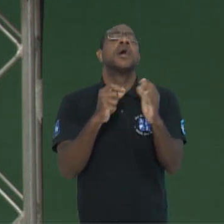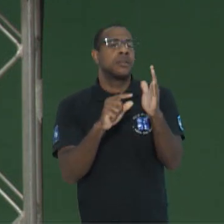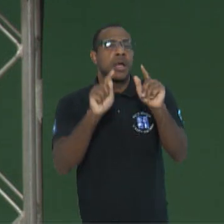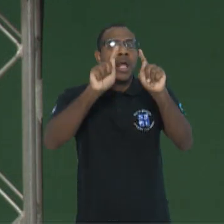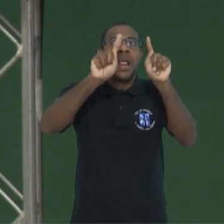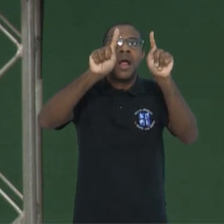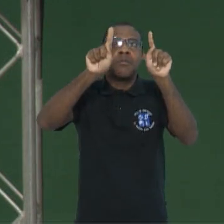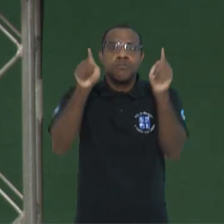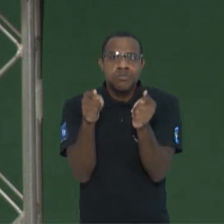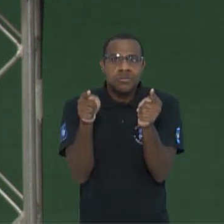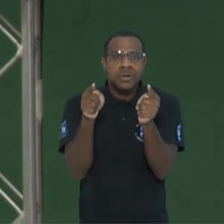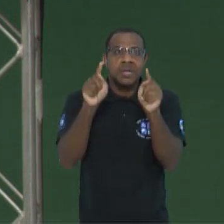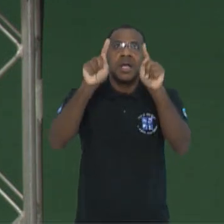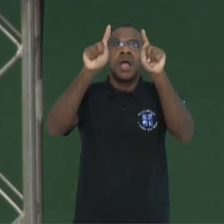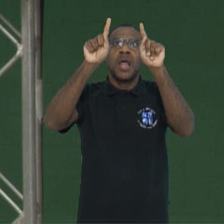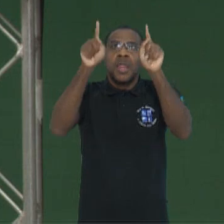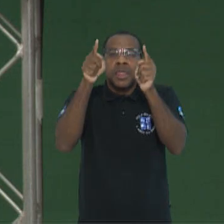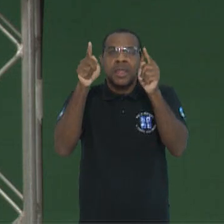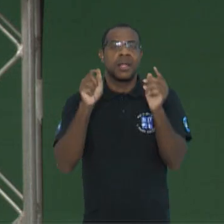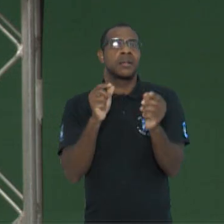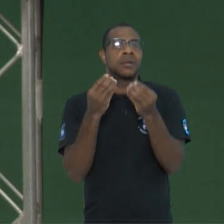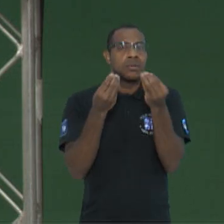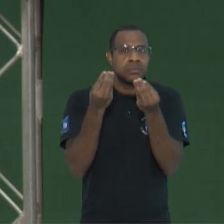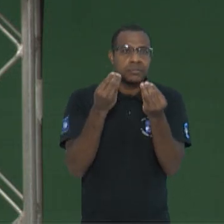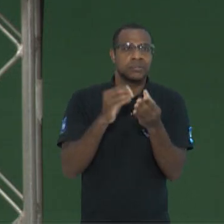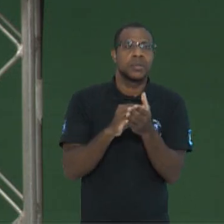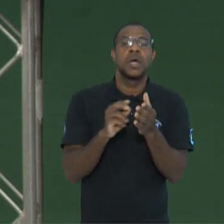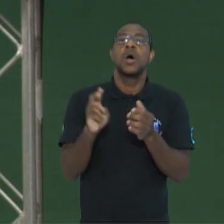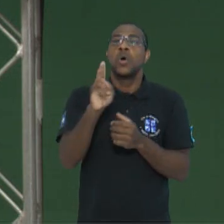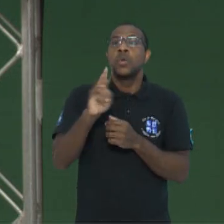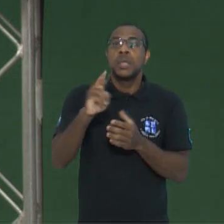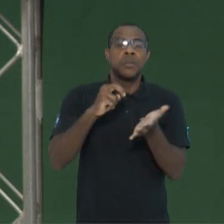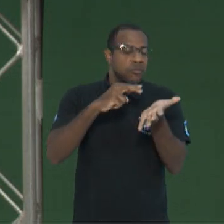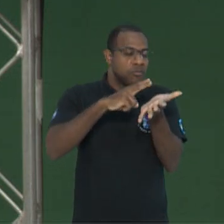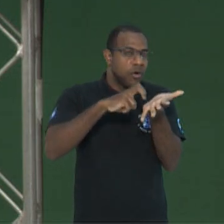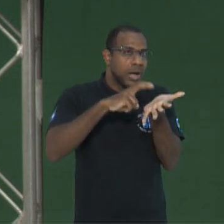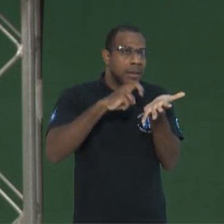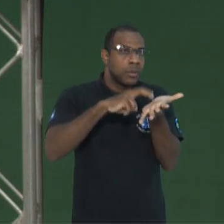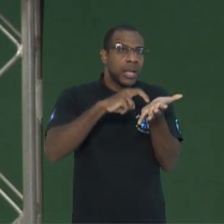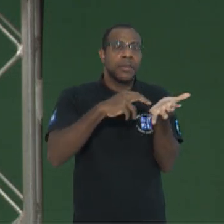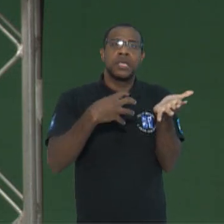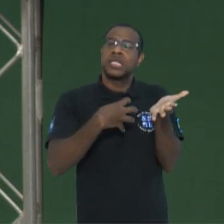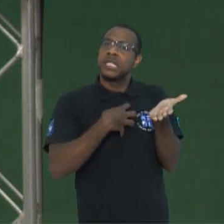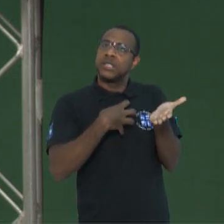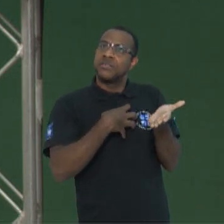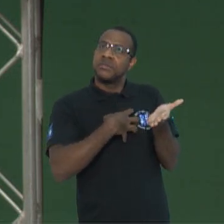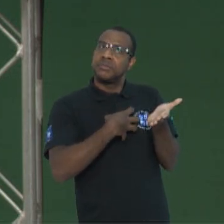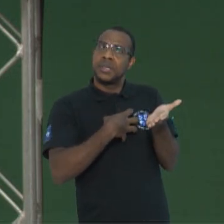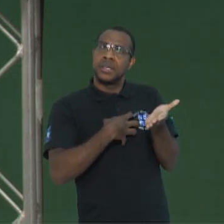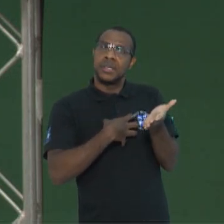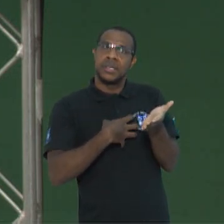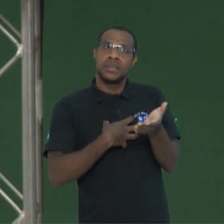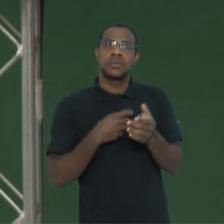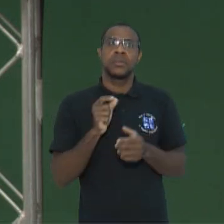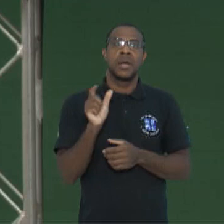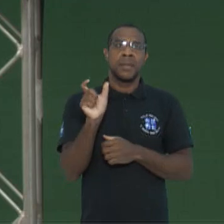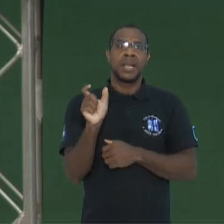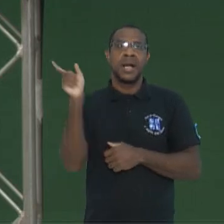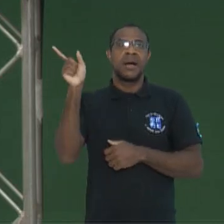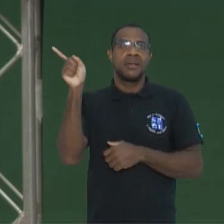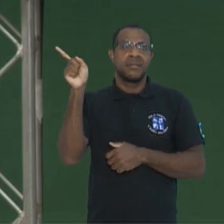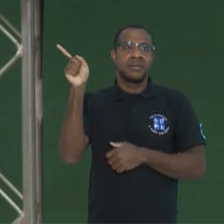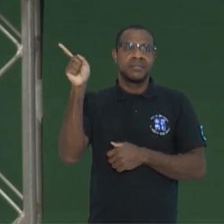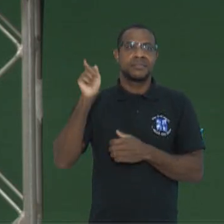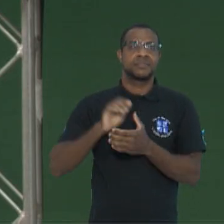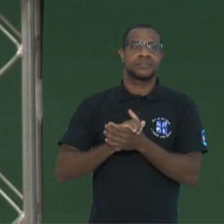aspas, né, das quotation marks, e usamos o vocabulário sobre sentimento, feelings, através das artes. O